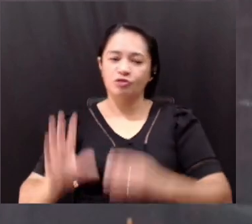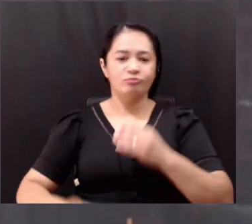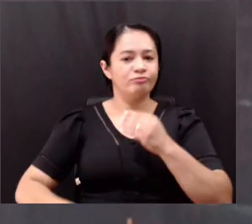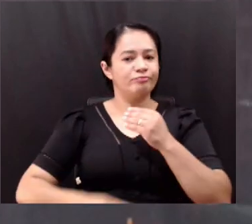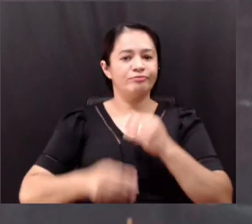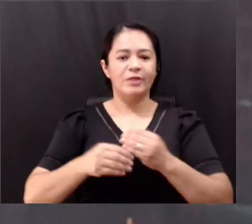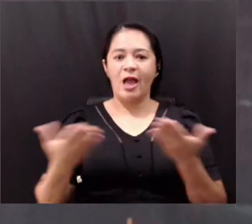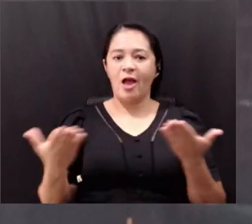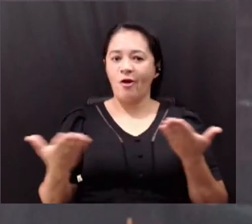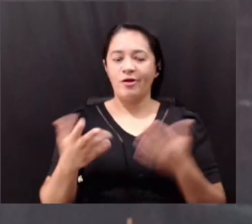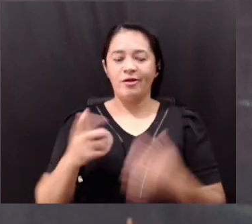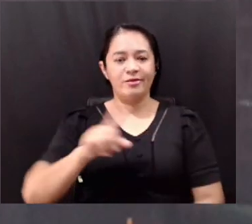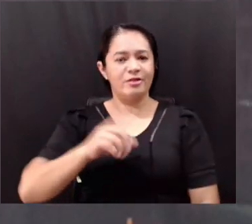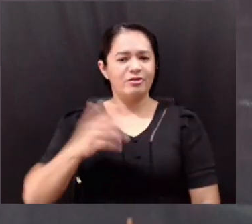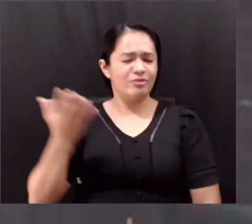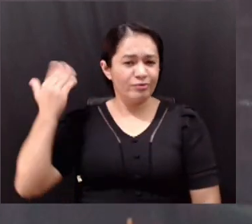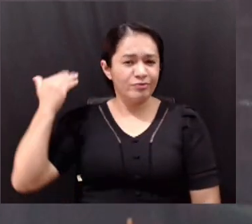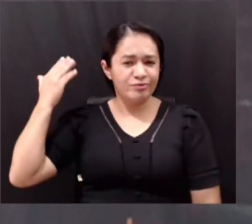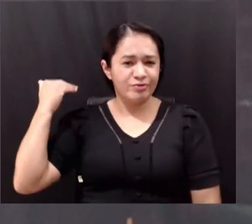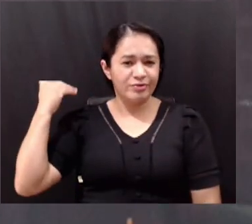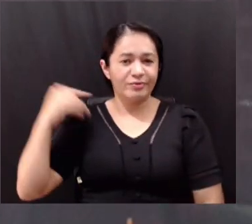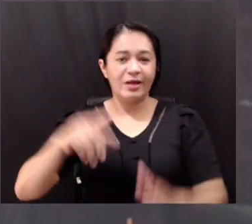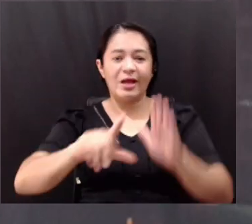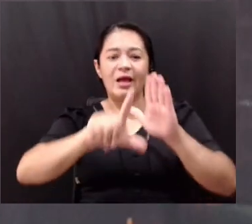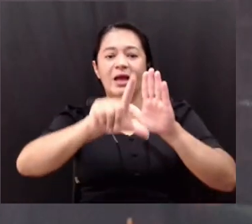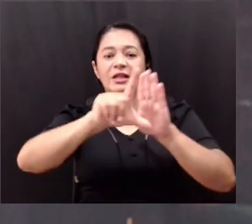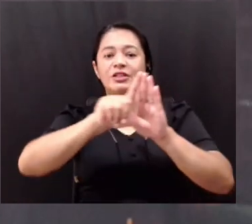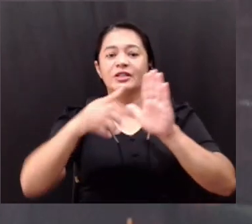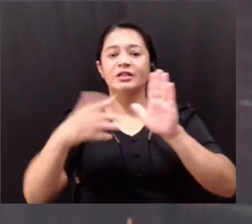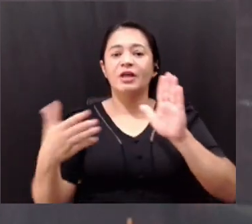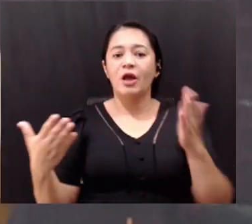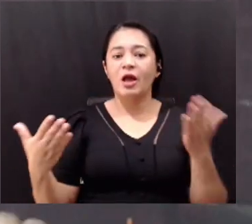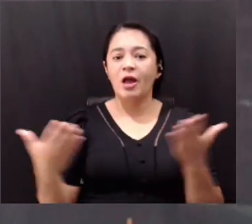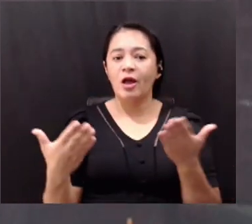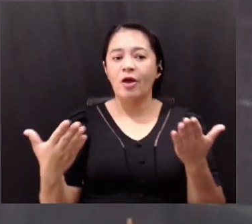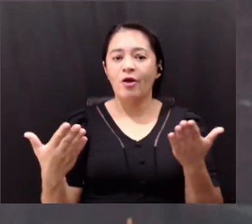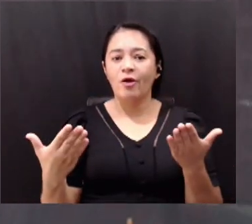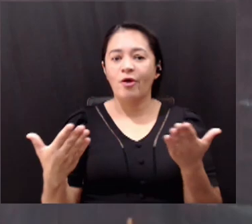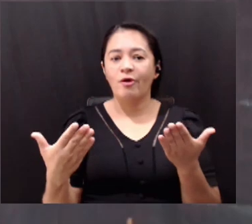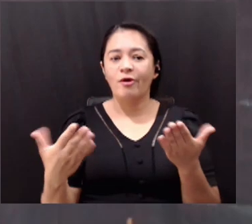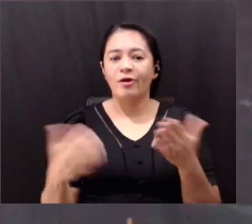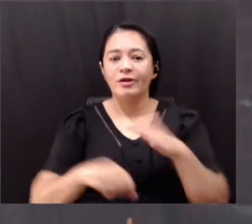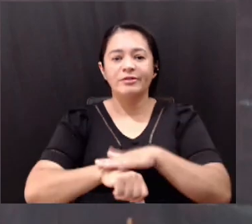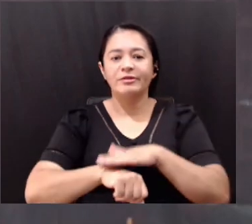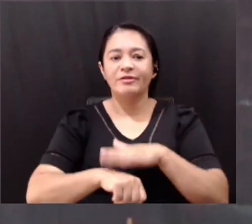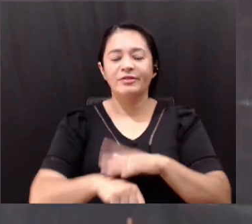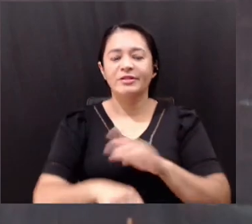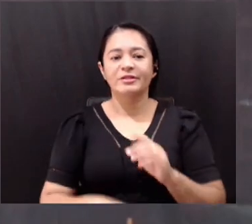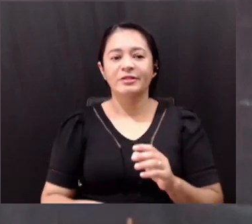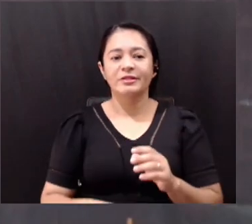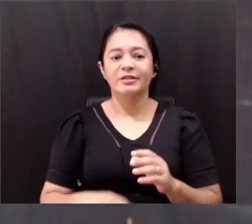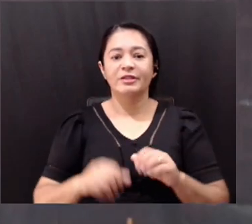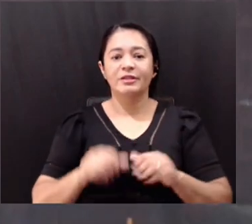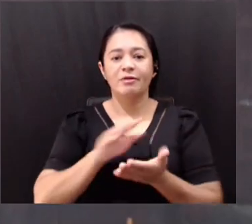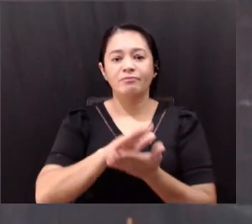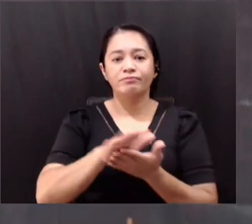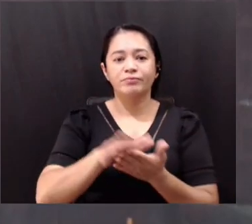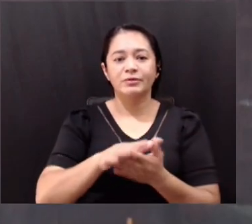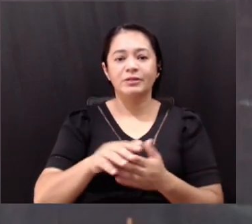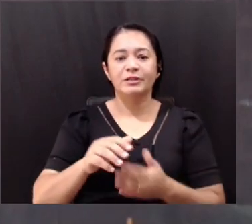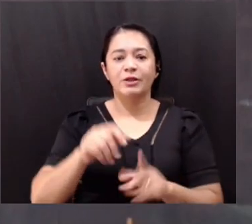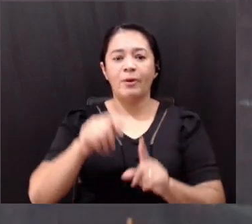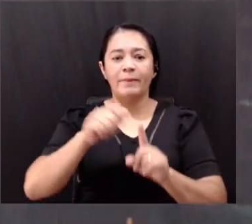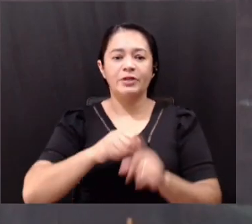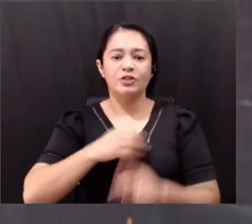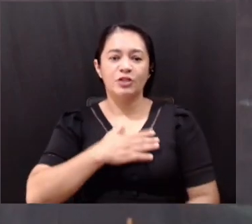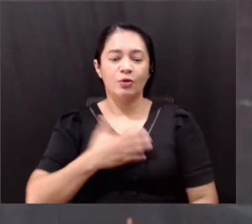que a legislação está fazendo agora, essa atualização que que foi publicada em agosto do ano passado, mas vai começar a vigorar agora em maio,